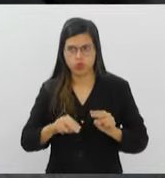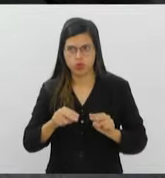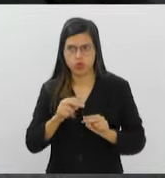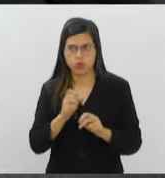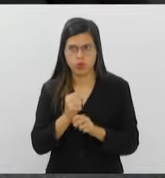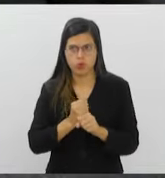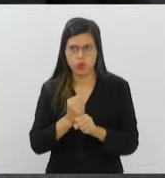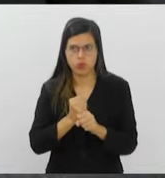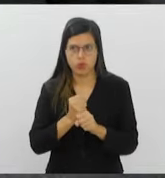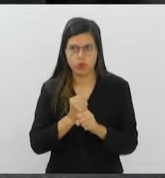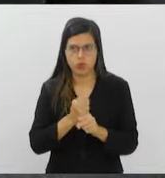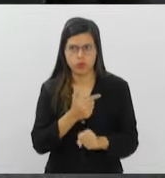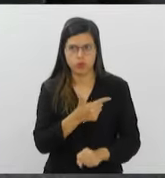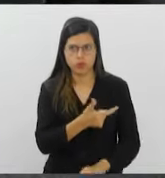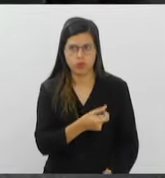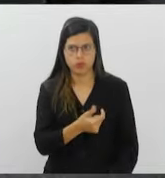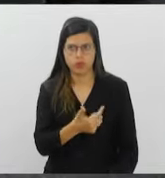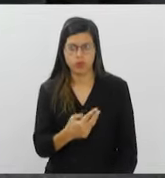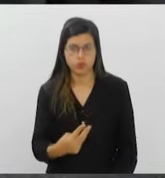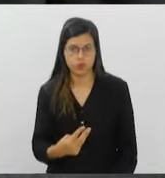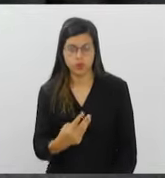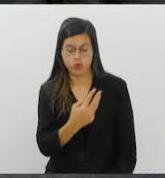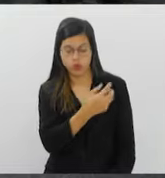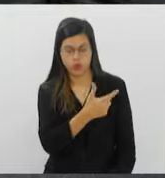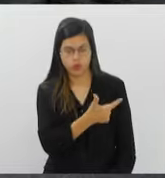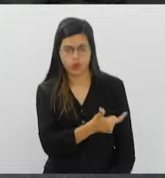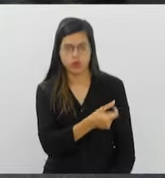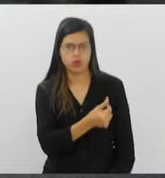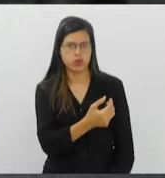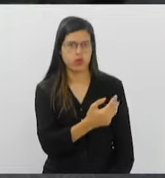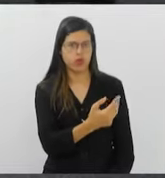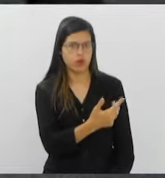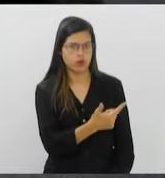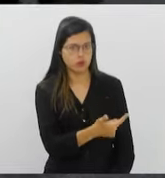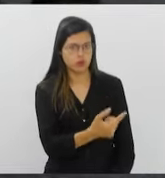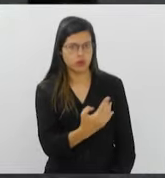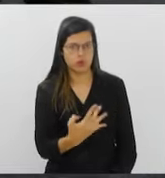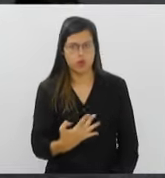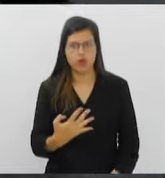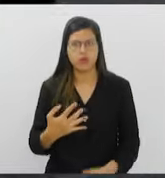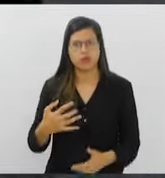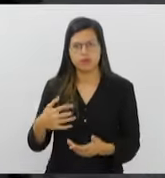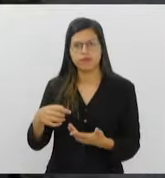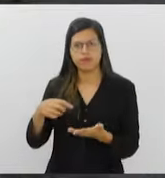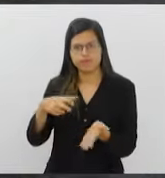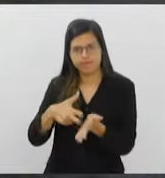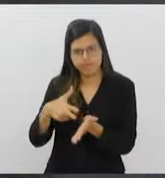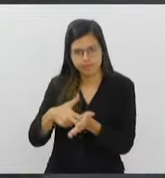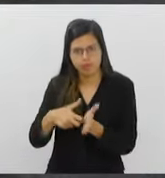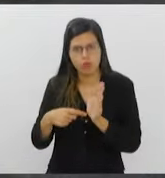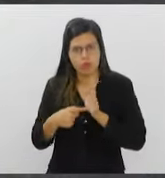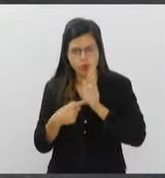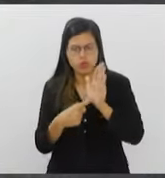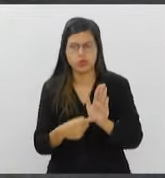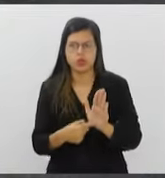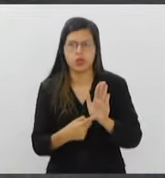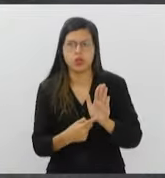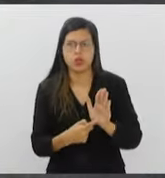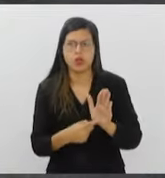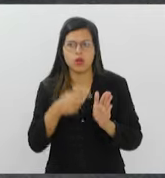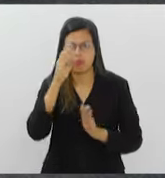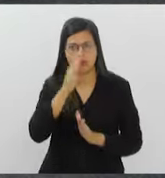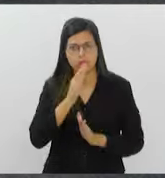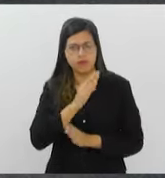de lançar à luz a questão da tortura, e o Brasil tem, infelizmente,